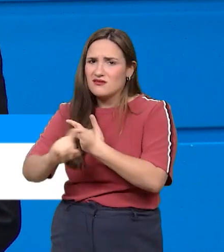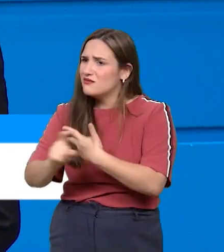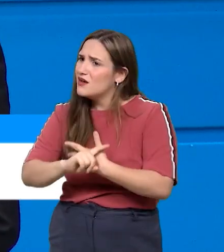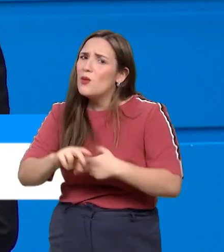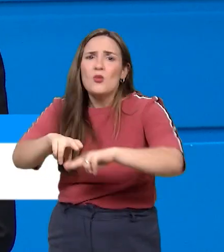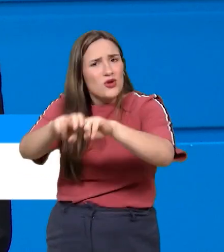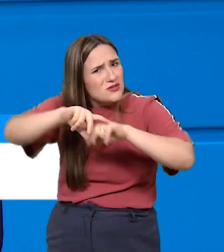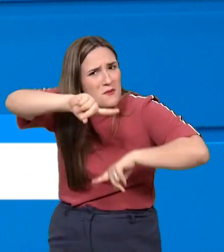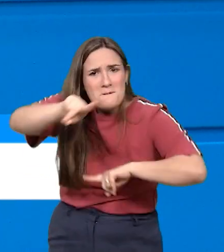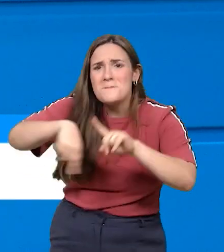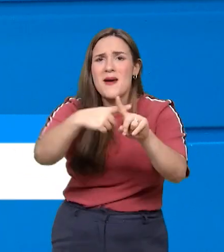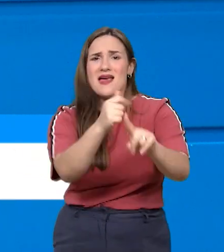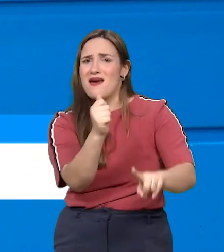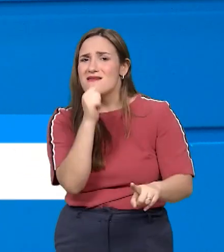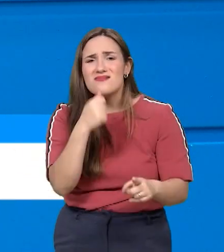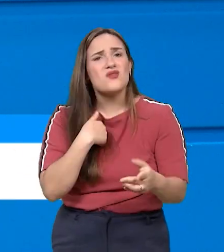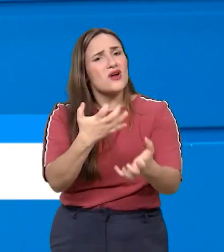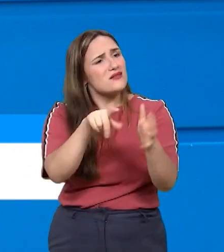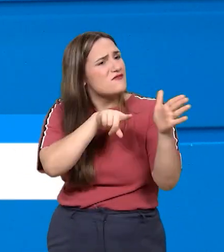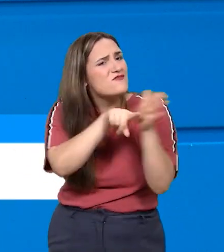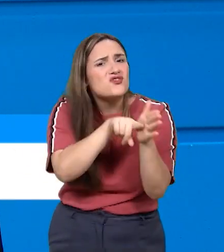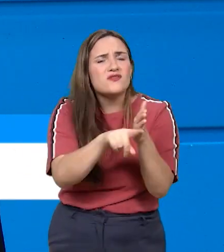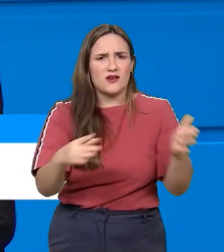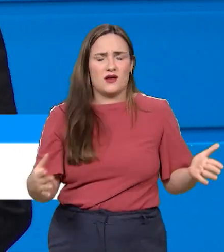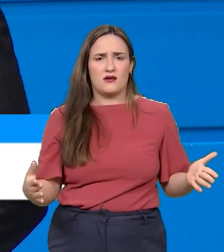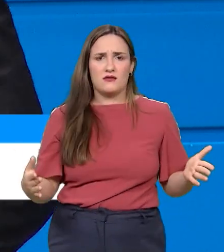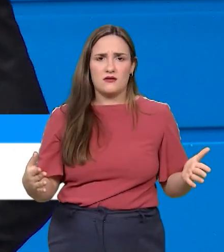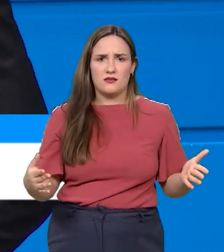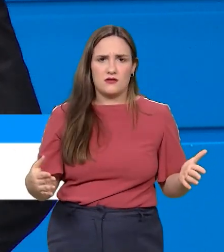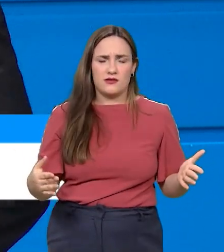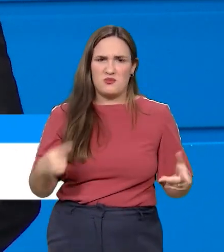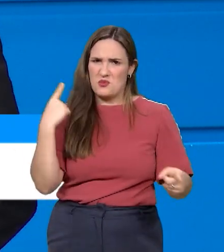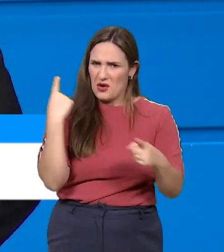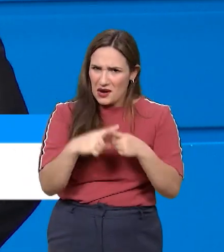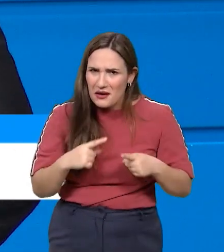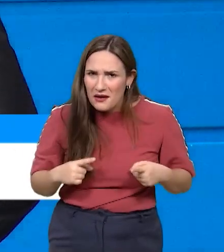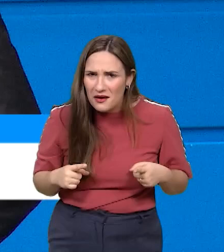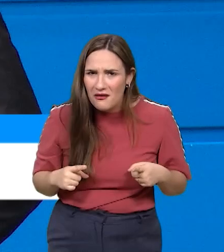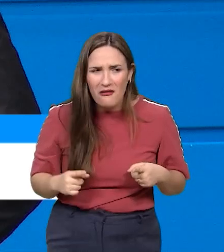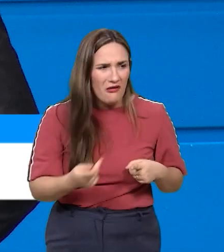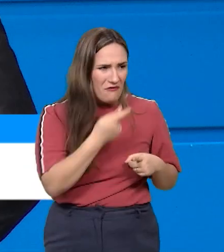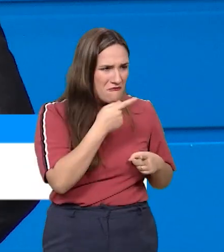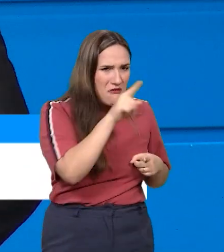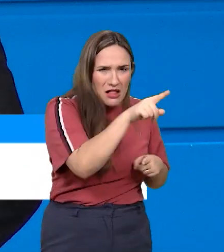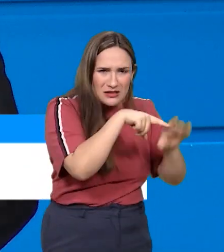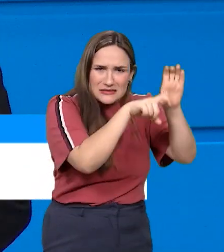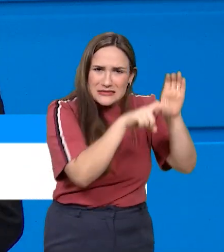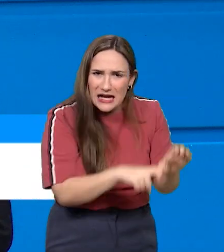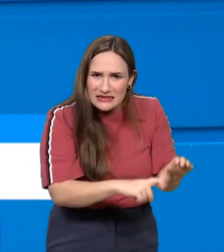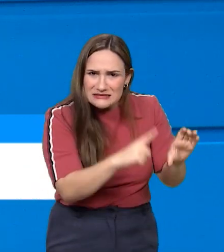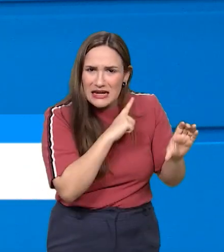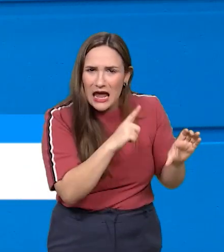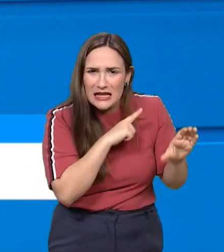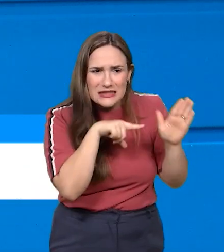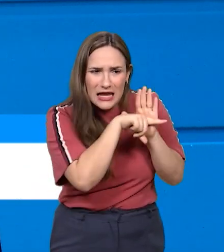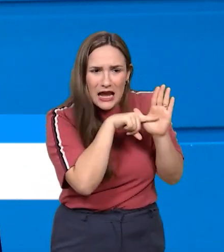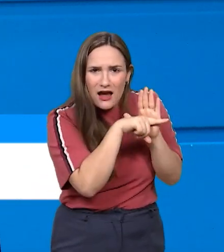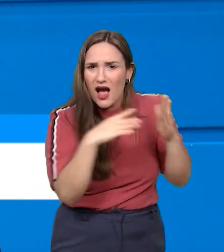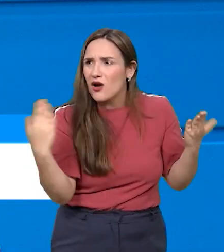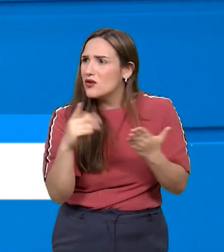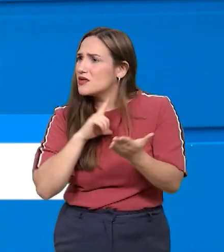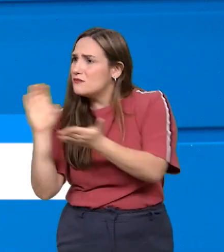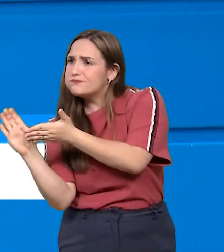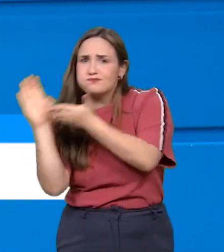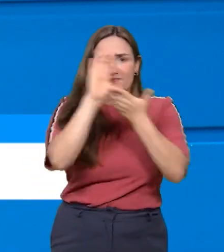estadual, nós temos mais um motivo para investigar essas contas. Porque esse rombo que, alegado pela